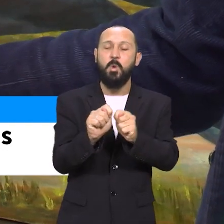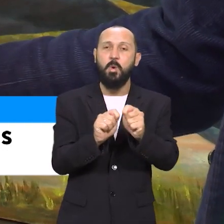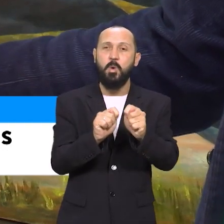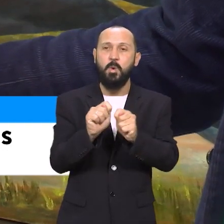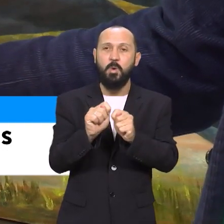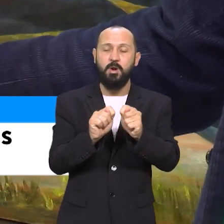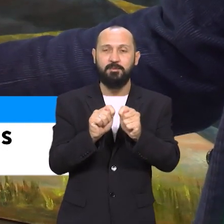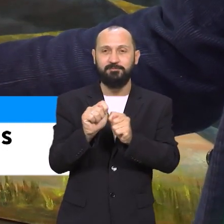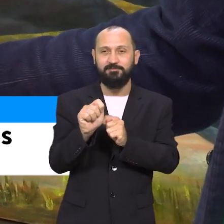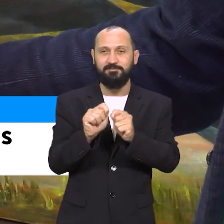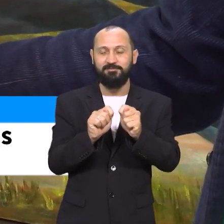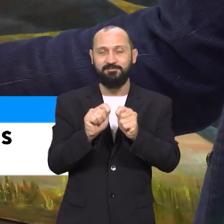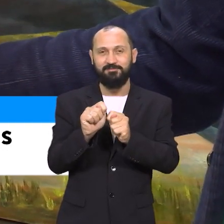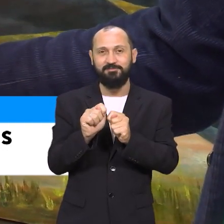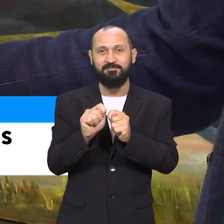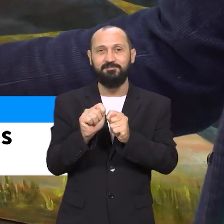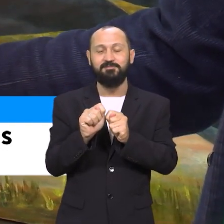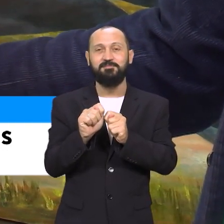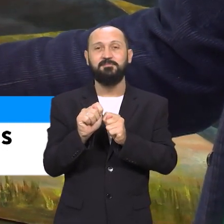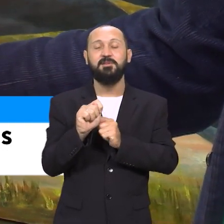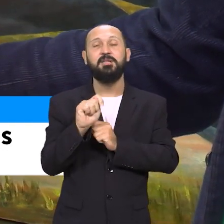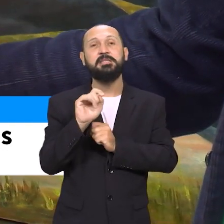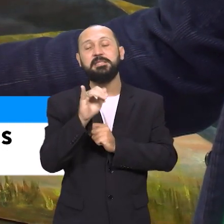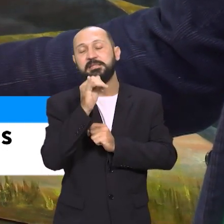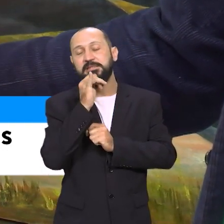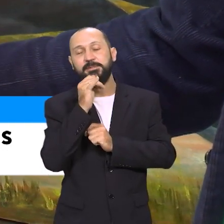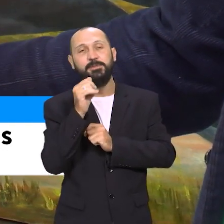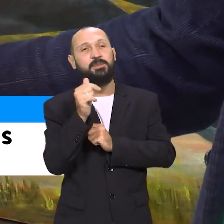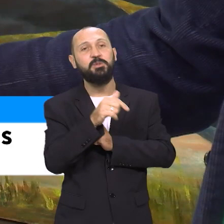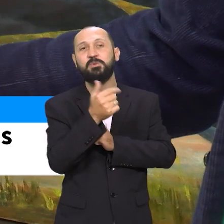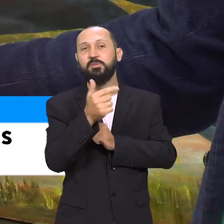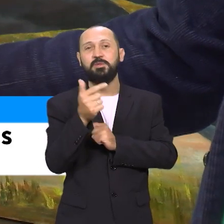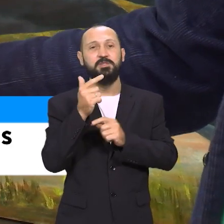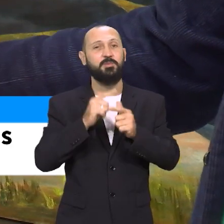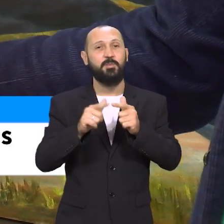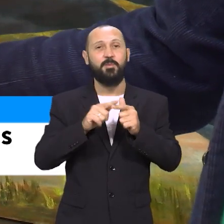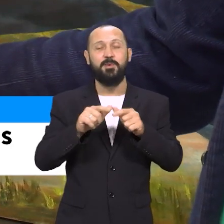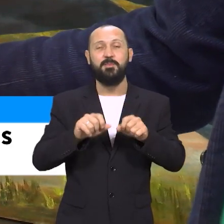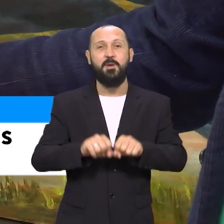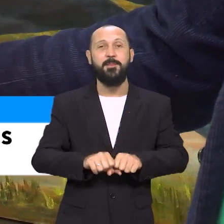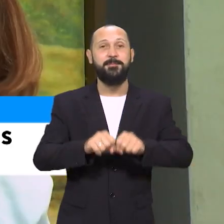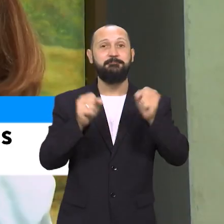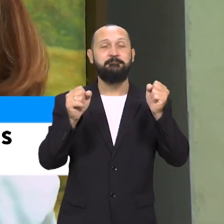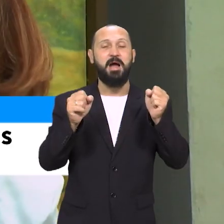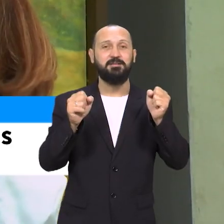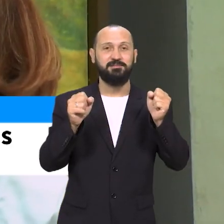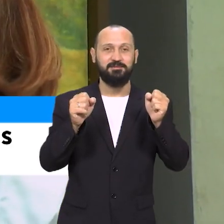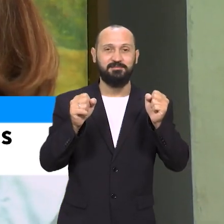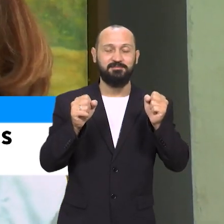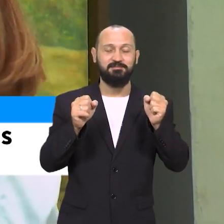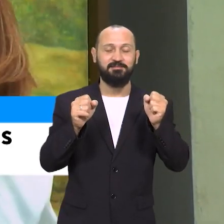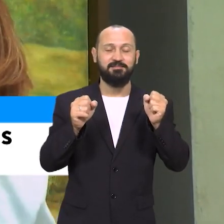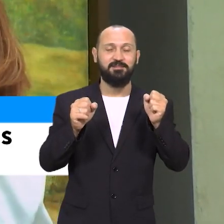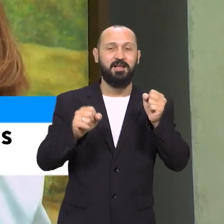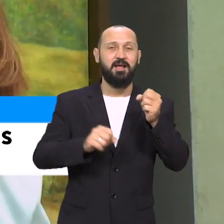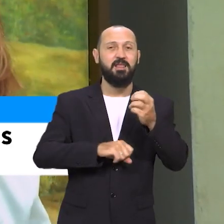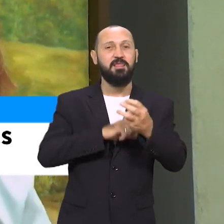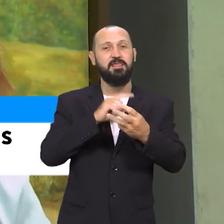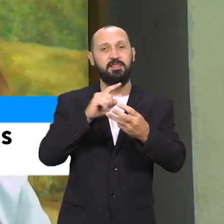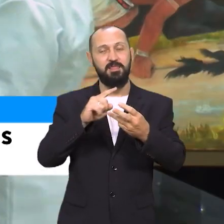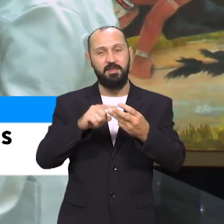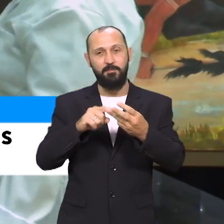para segurar, para que não se danifique mais, né? Depois passou por